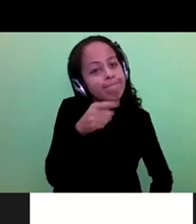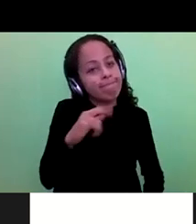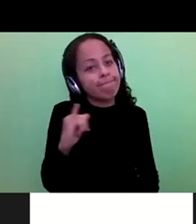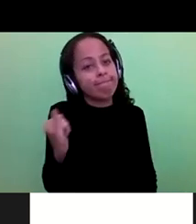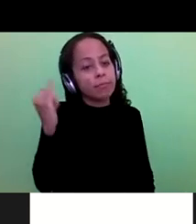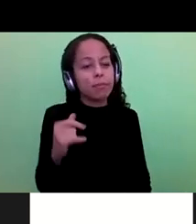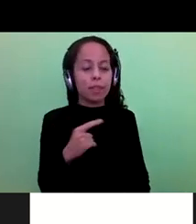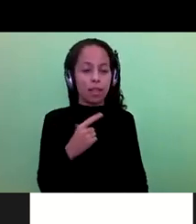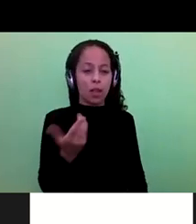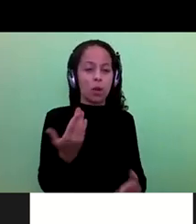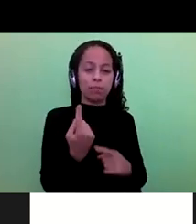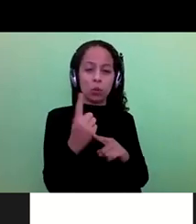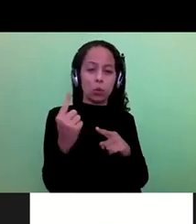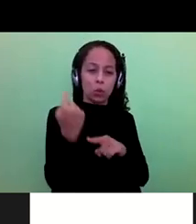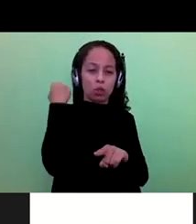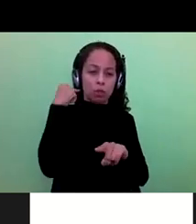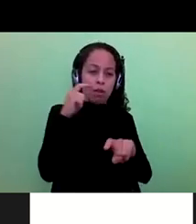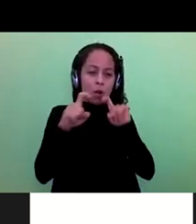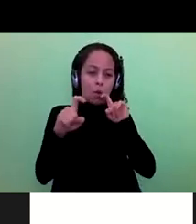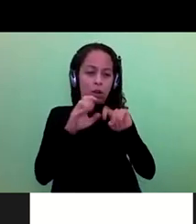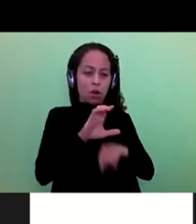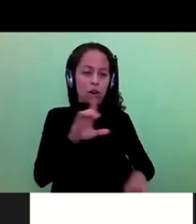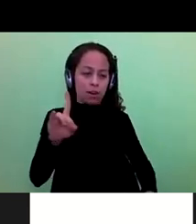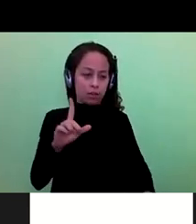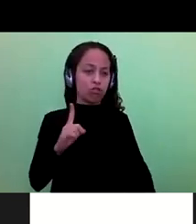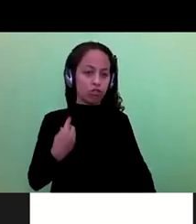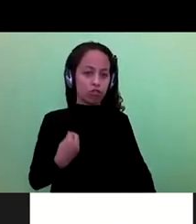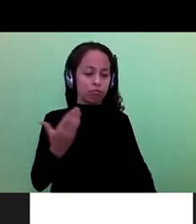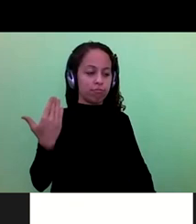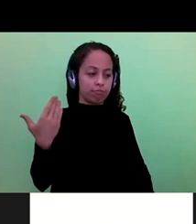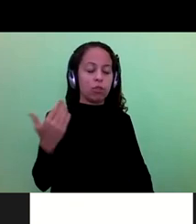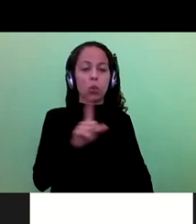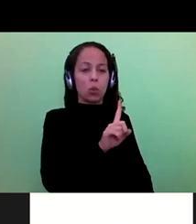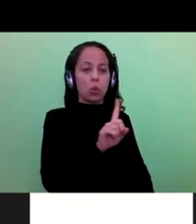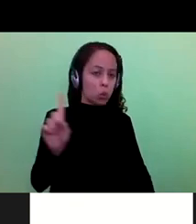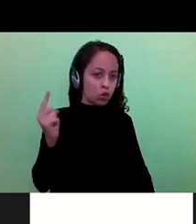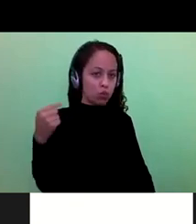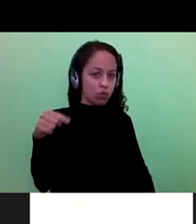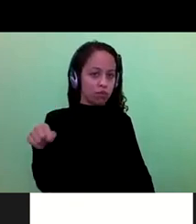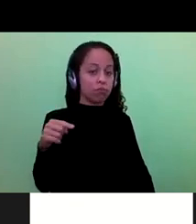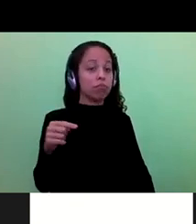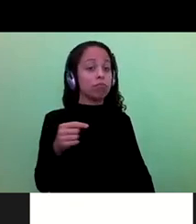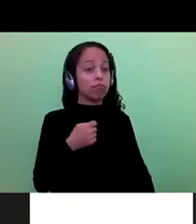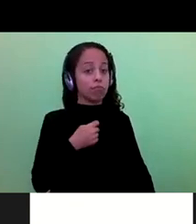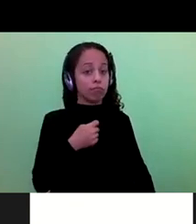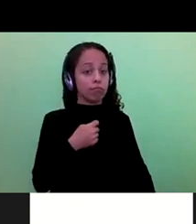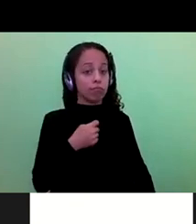Recentemente, na última reunião de coordenadoria que eu tive, eu fiz justamente